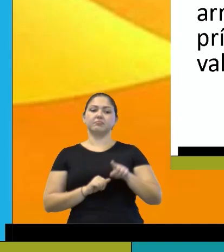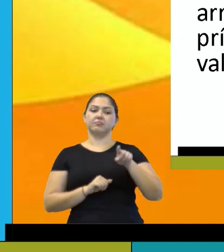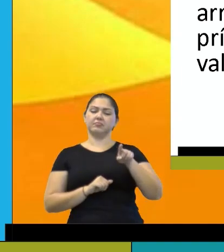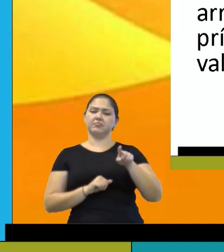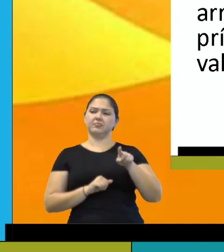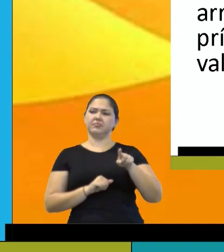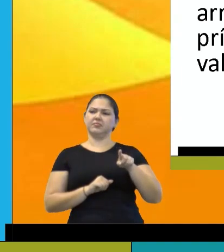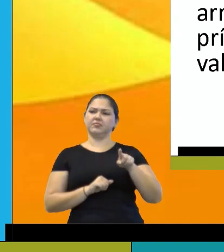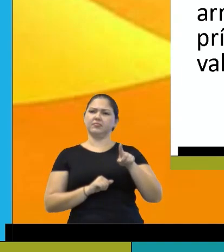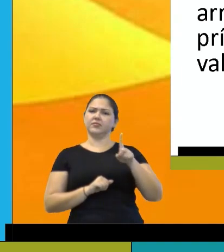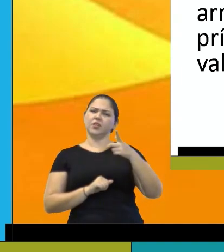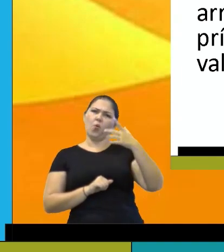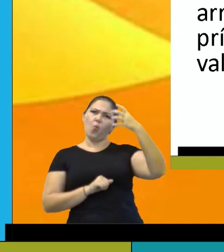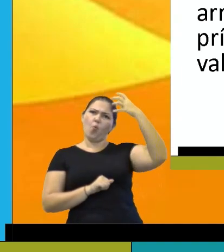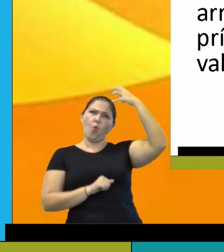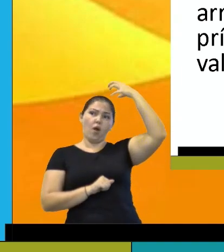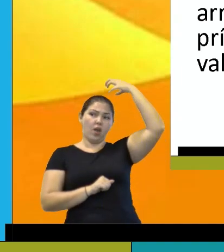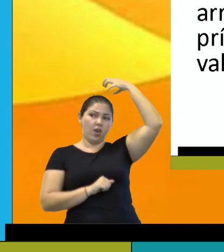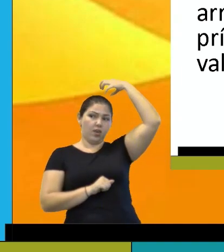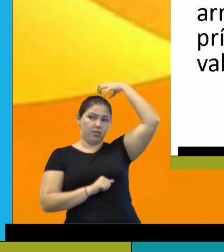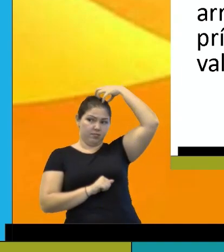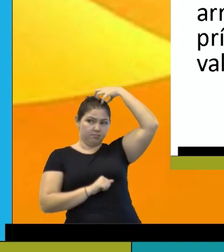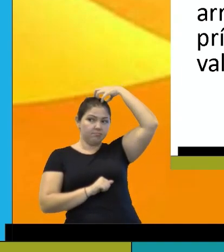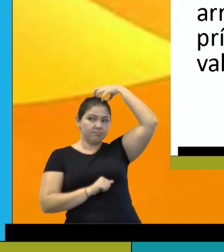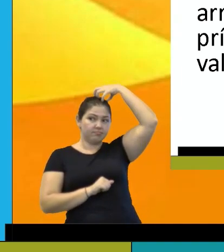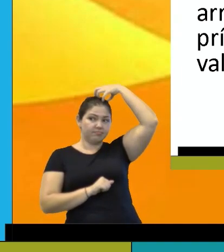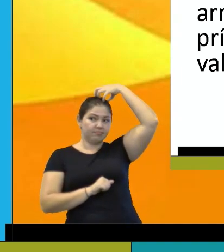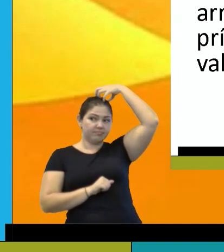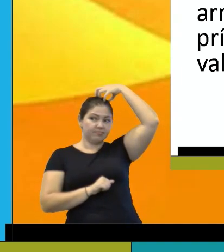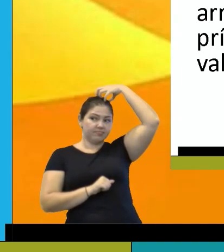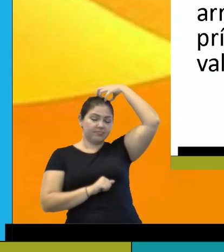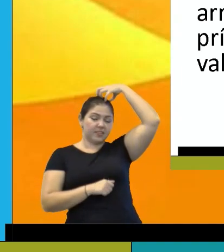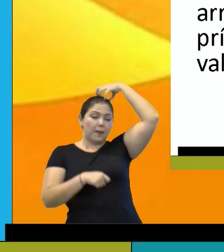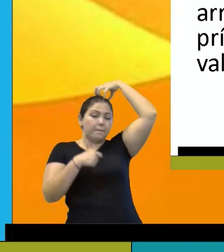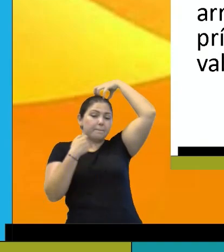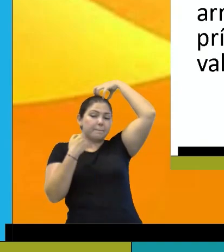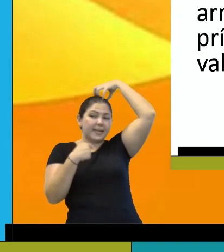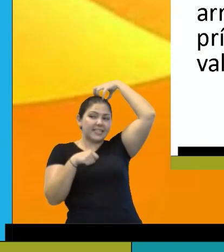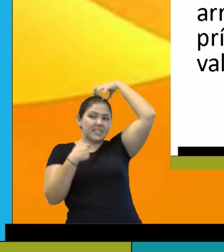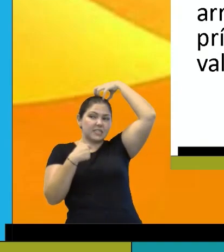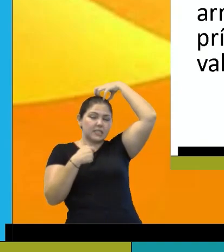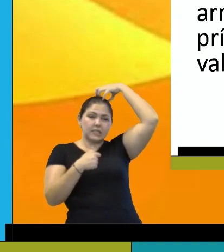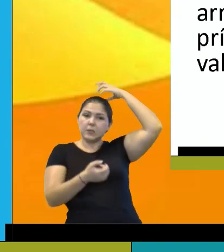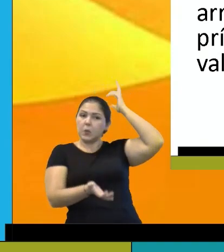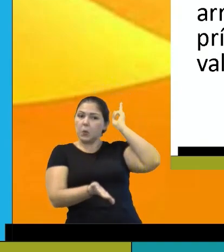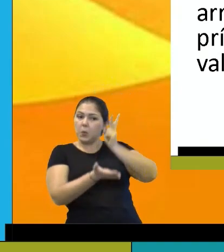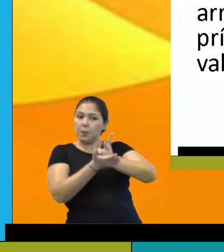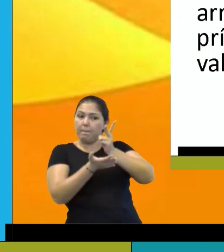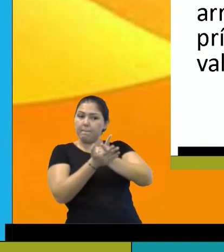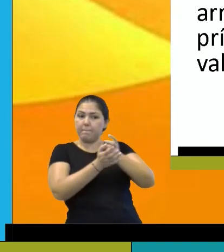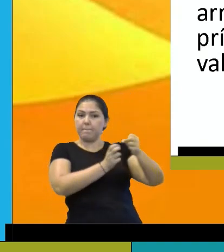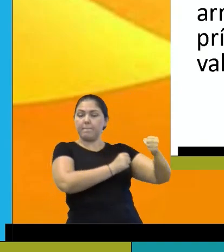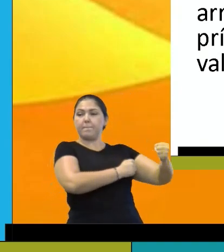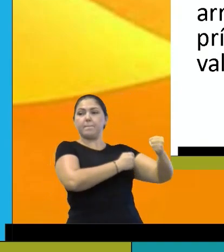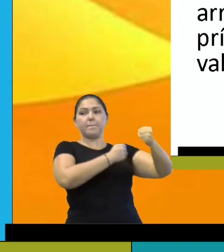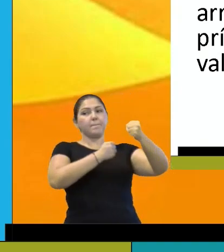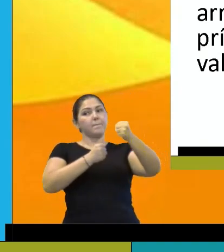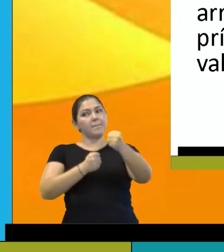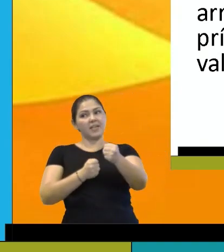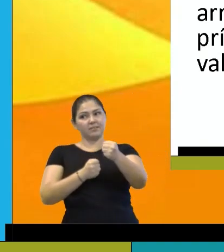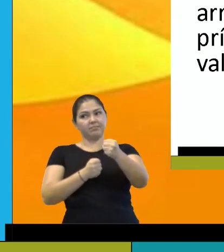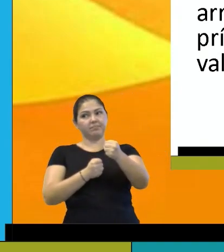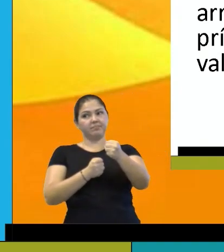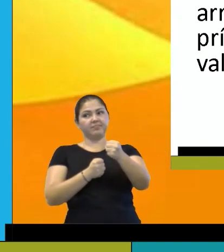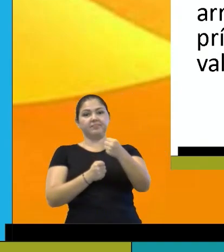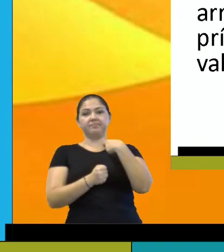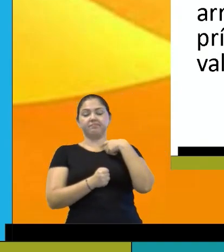príncipe para se manter. O homem não é volúvel e interesseiro? Maquiavel não considera que o homem ele é